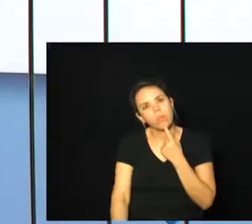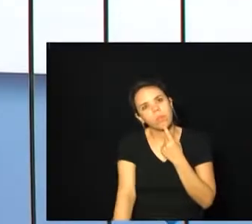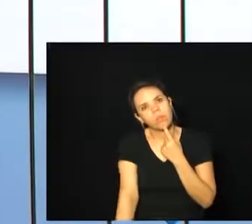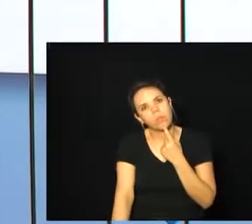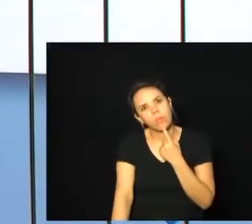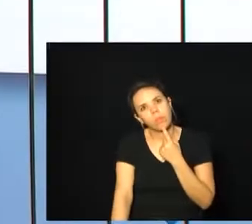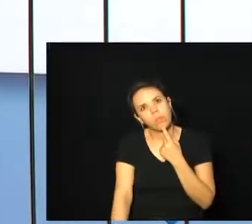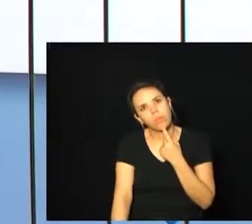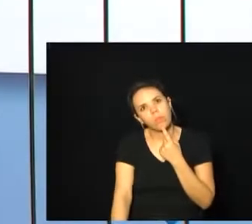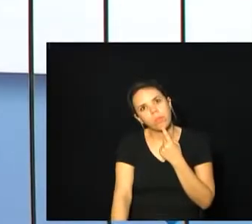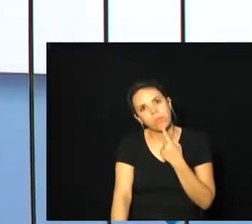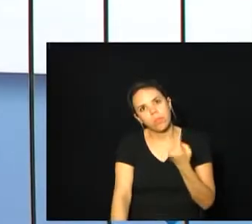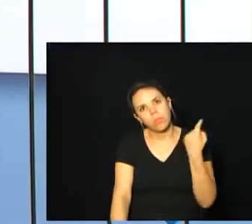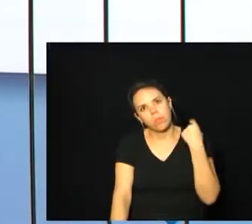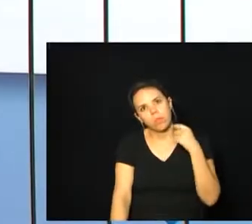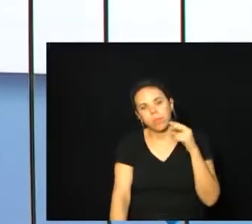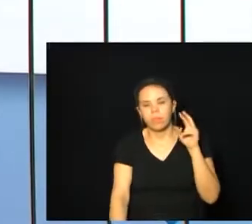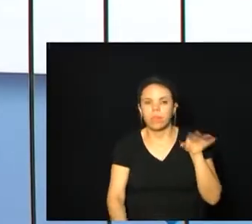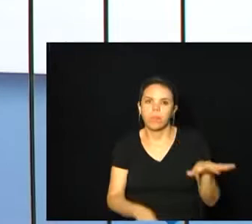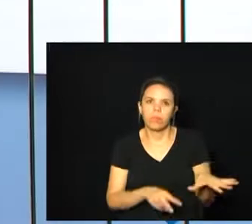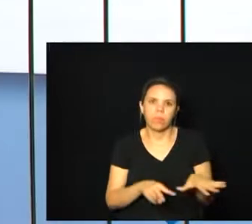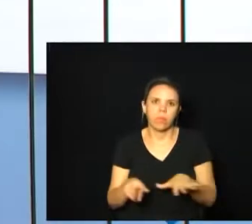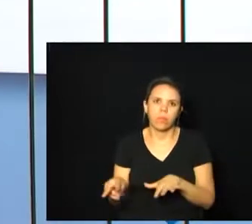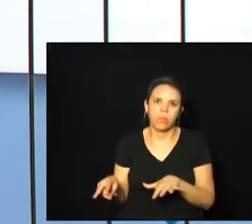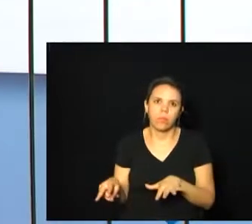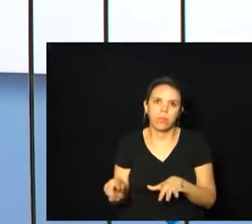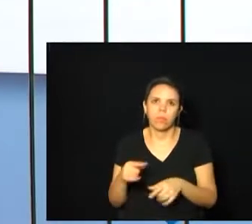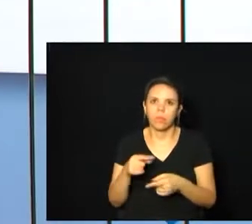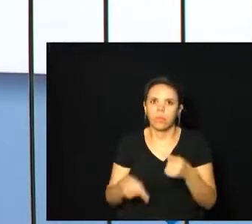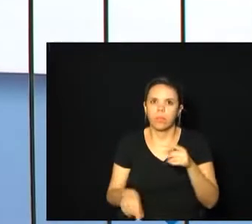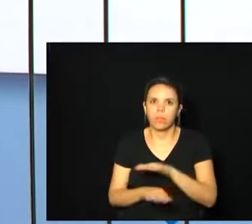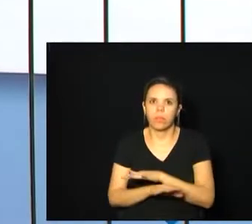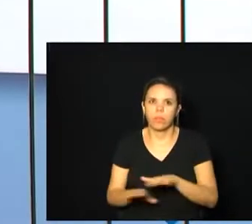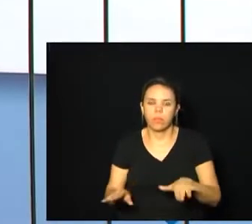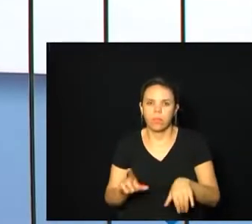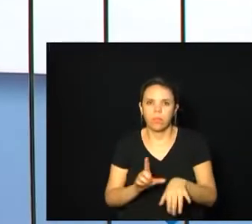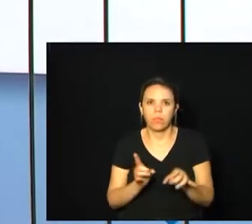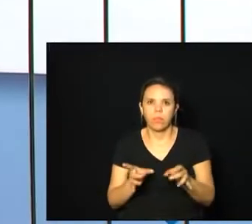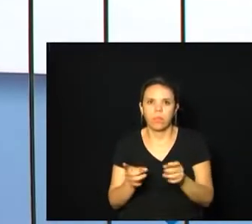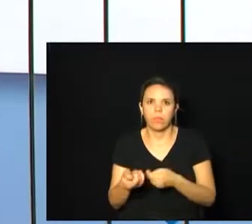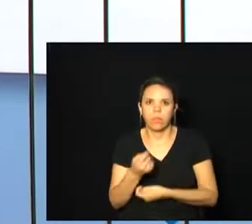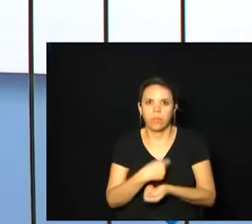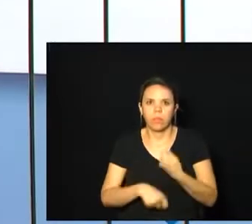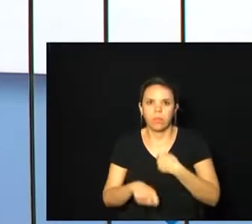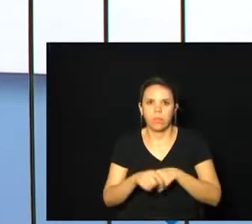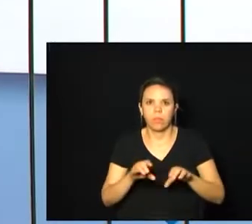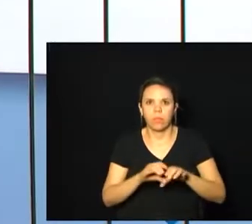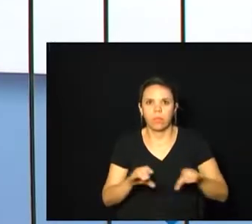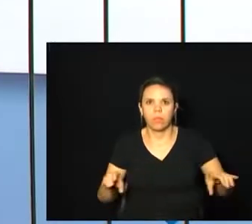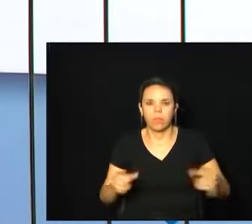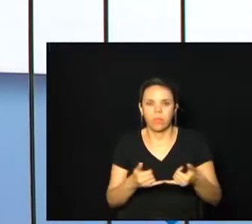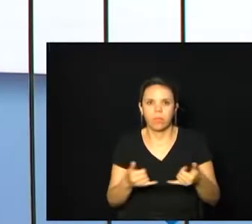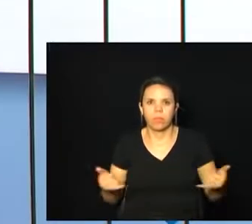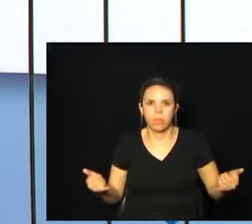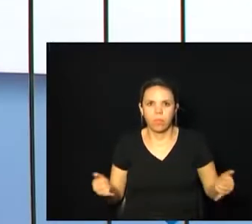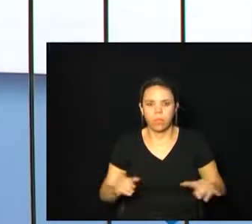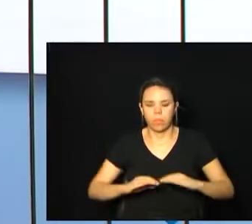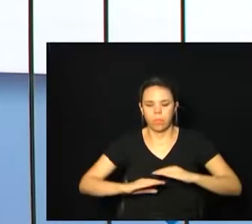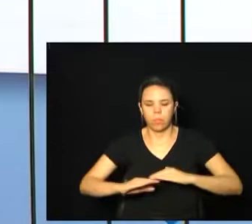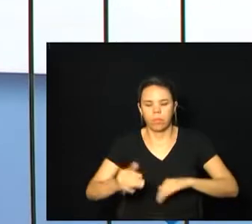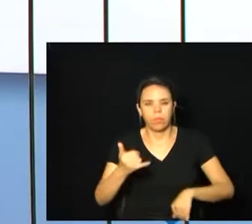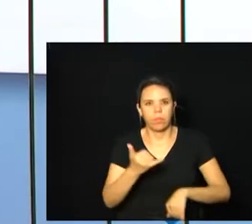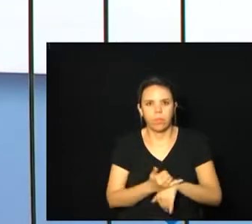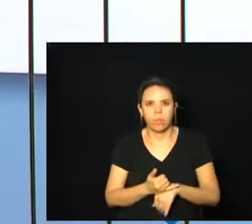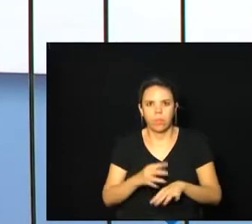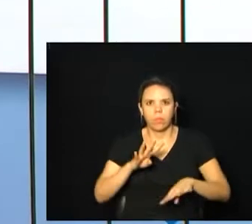a partir da última semana, proíbe a comercialização de cabos de cobre, tampas de inspeção